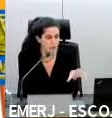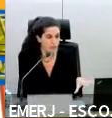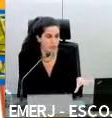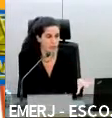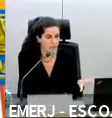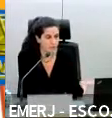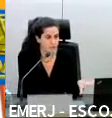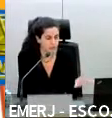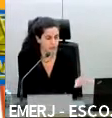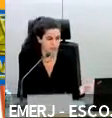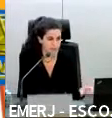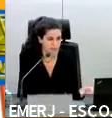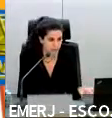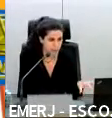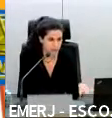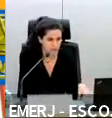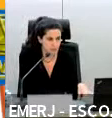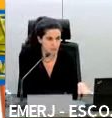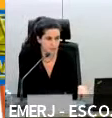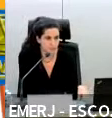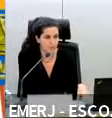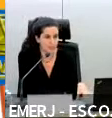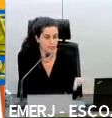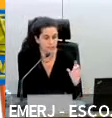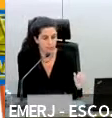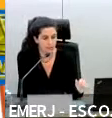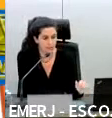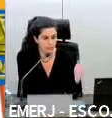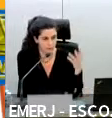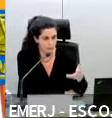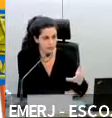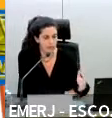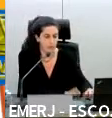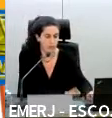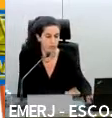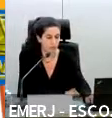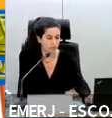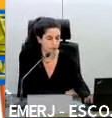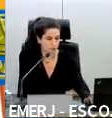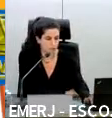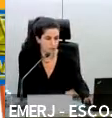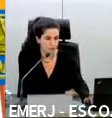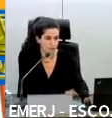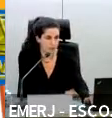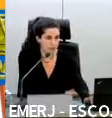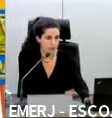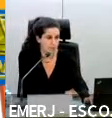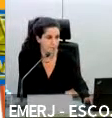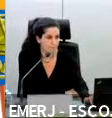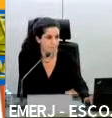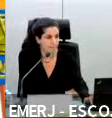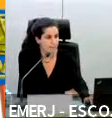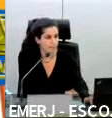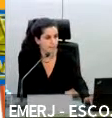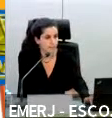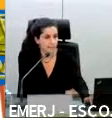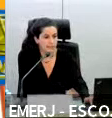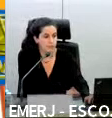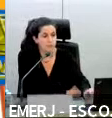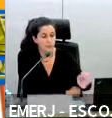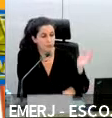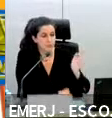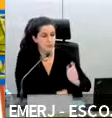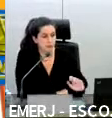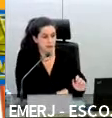elas tiveram conhecimento de que as atas iam ser pesquisadas, a gente encerrou o nosso objeto de pesquisa.